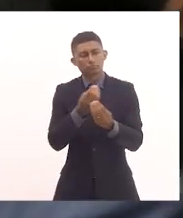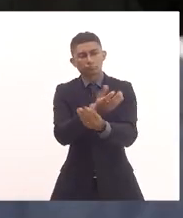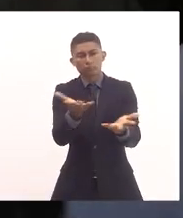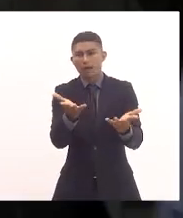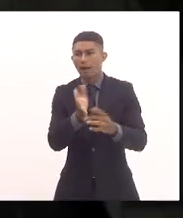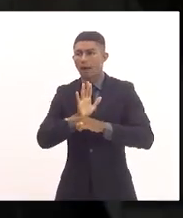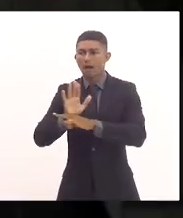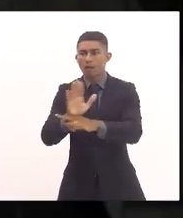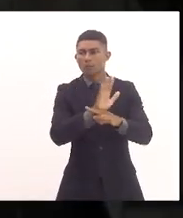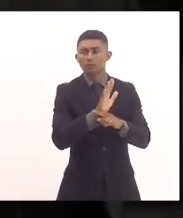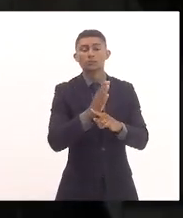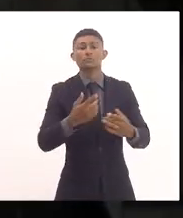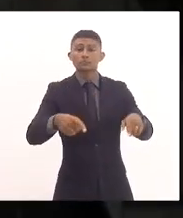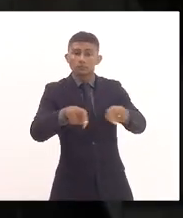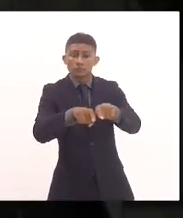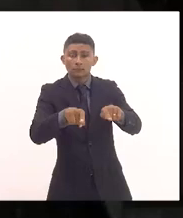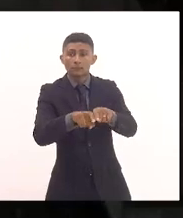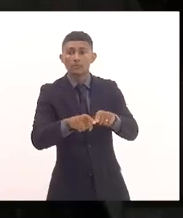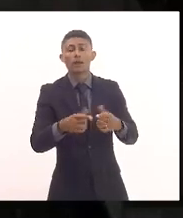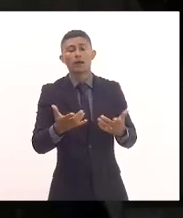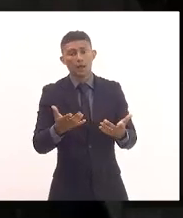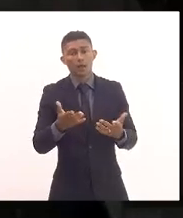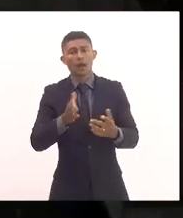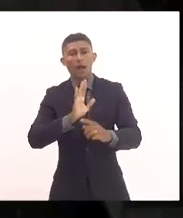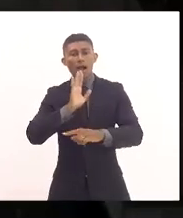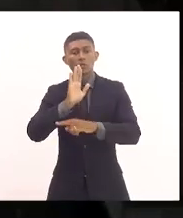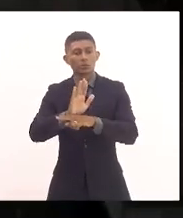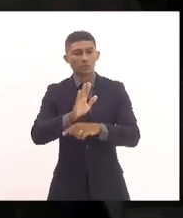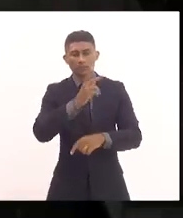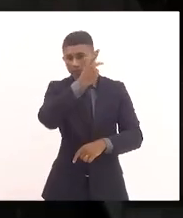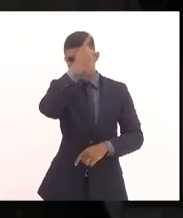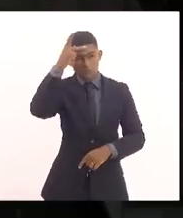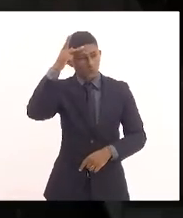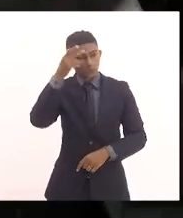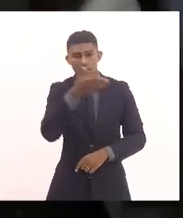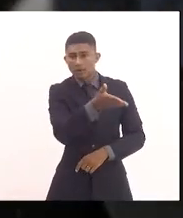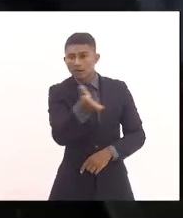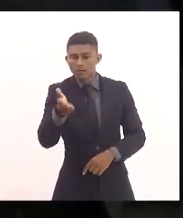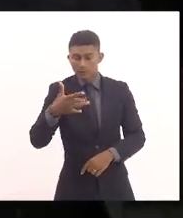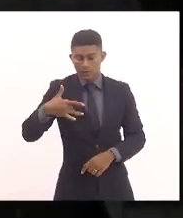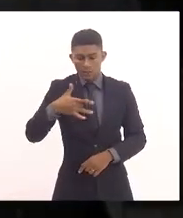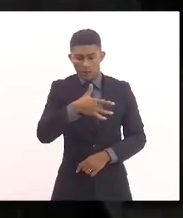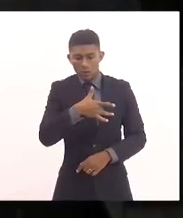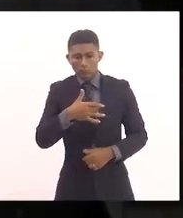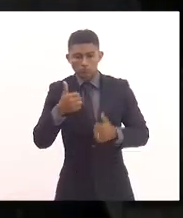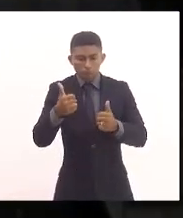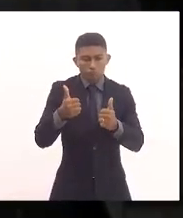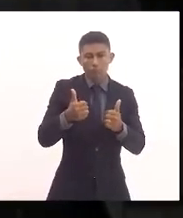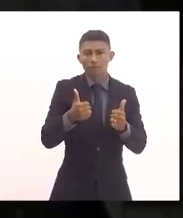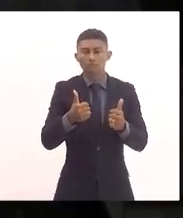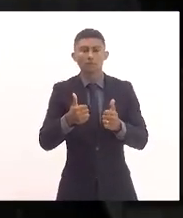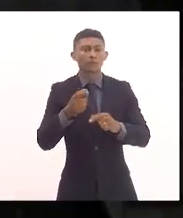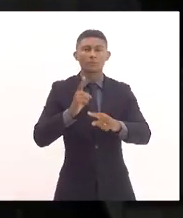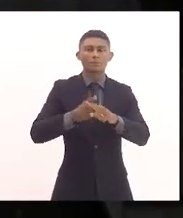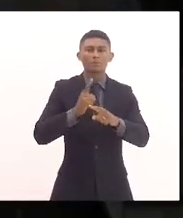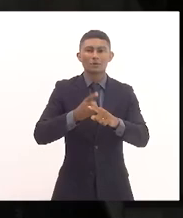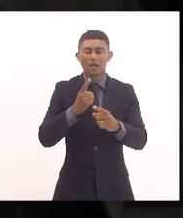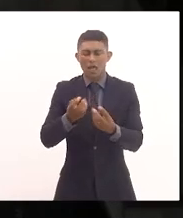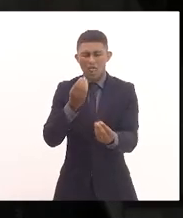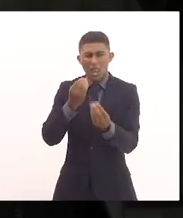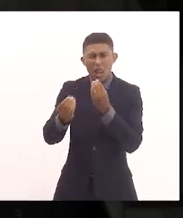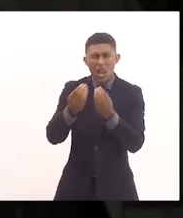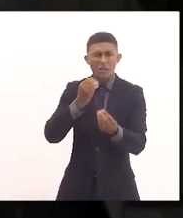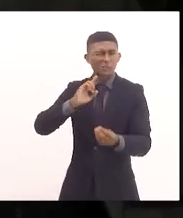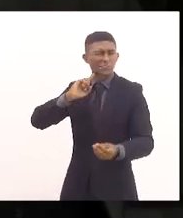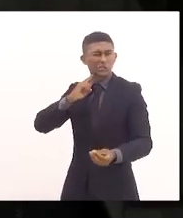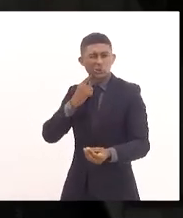ao mesmo tempo, garantir a preservação da saúde, de modo a evitar a ingestão de alimentos contaminados